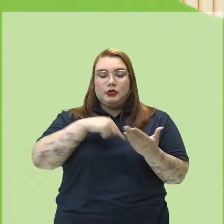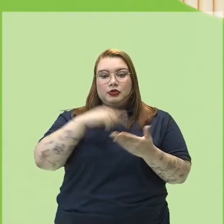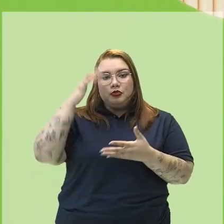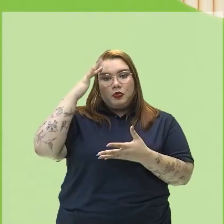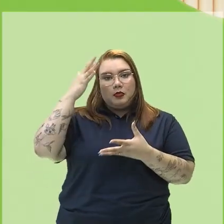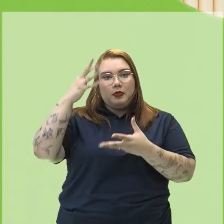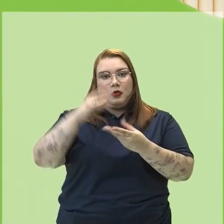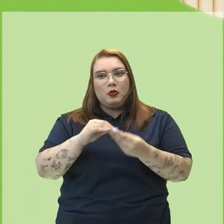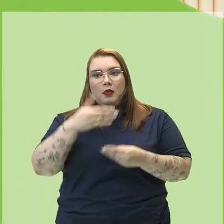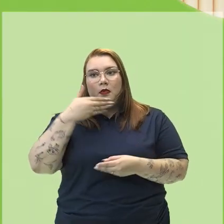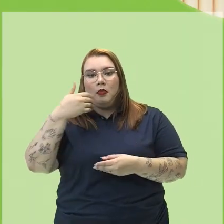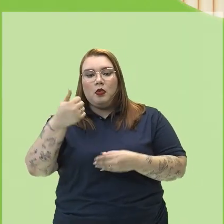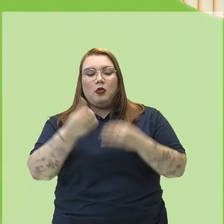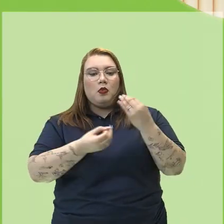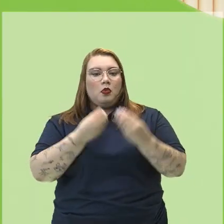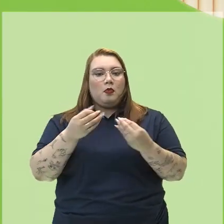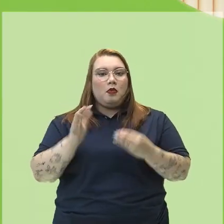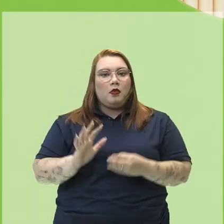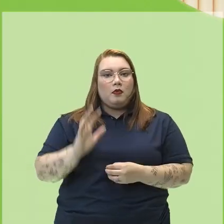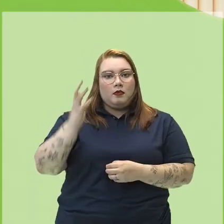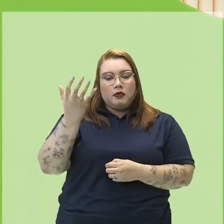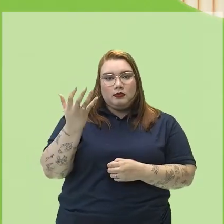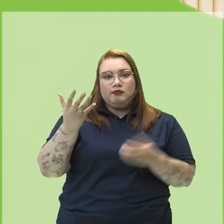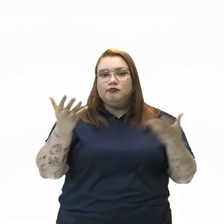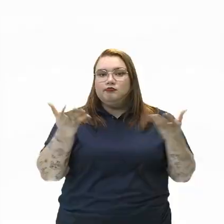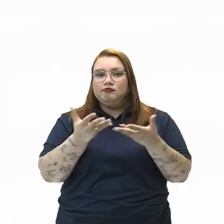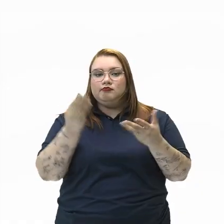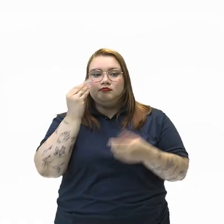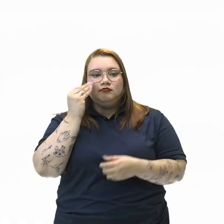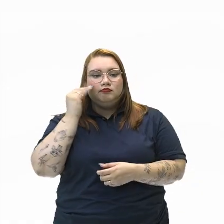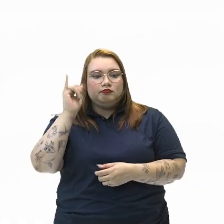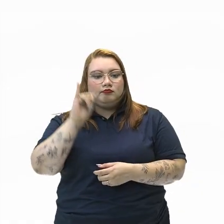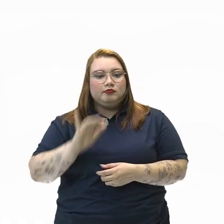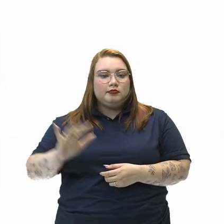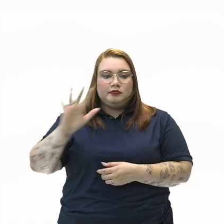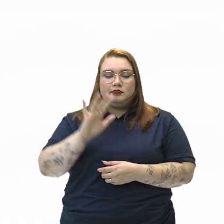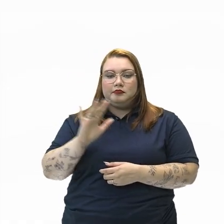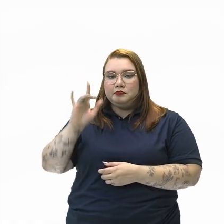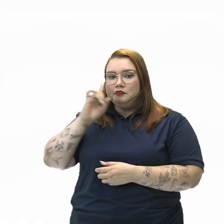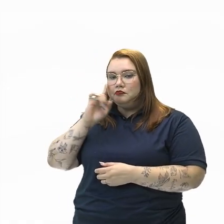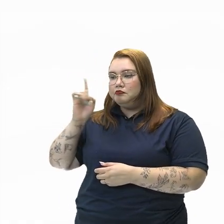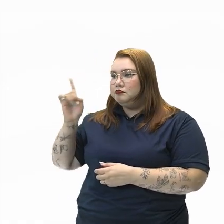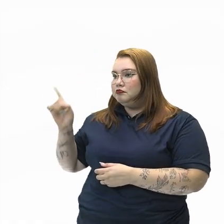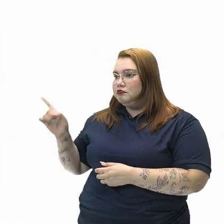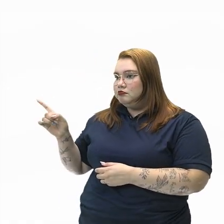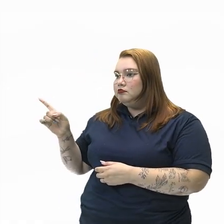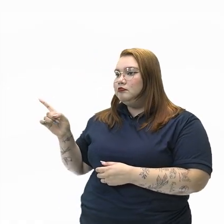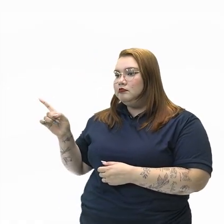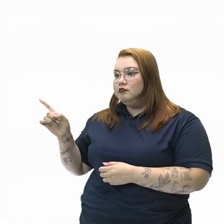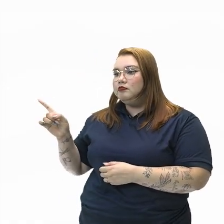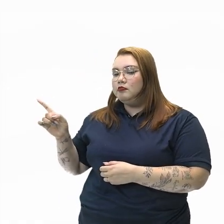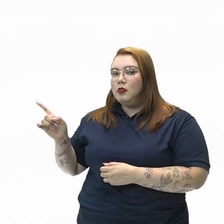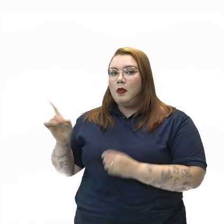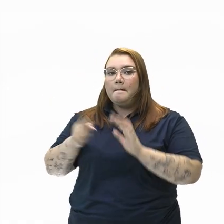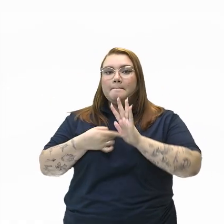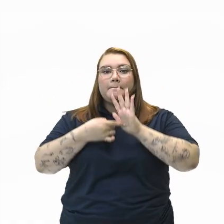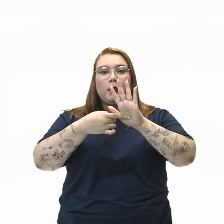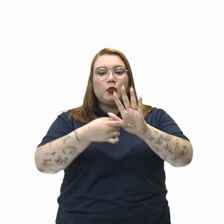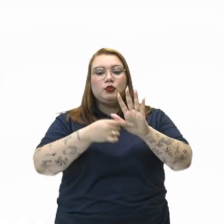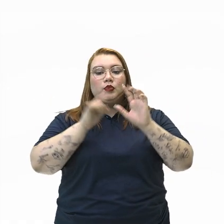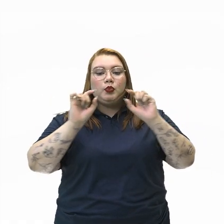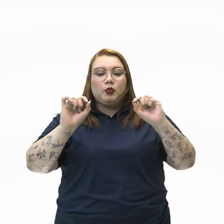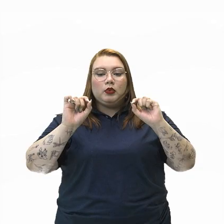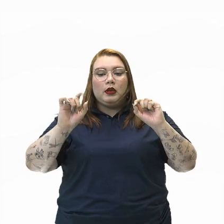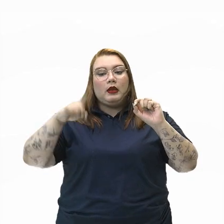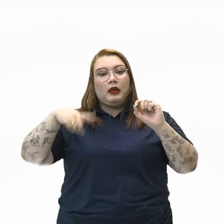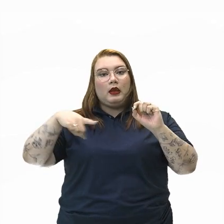como acontece o efeito estufa, vamos observar uma imagem que ela traz para a gente aí essa representação,